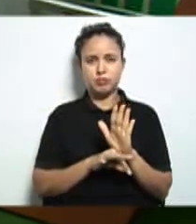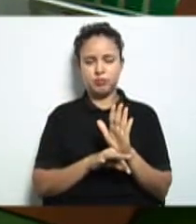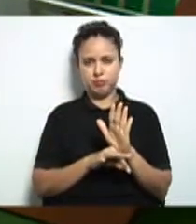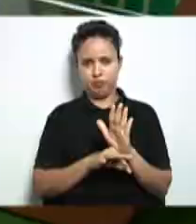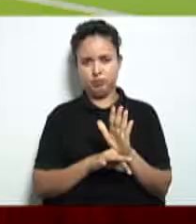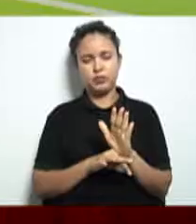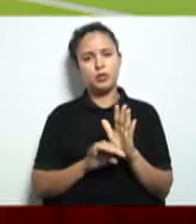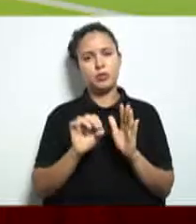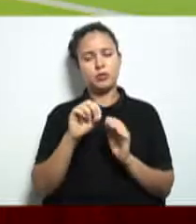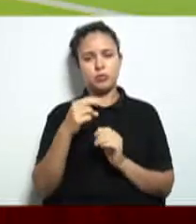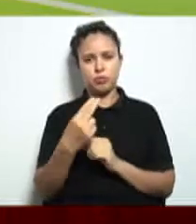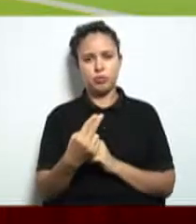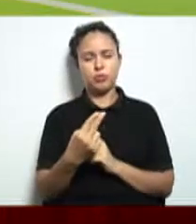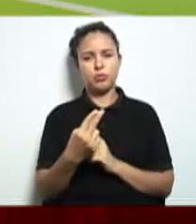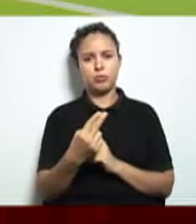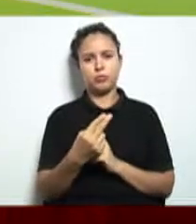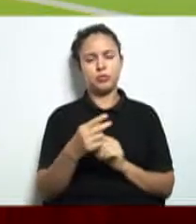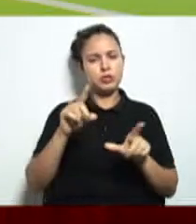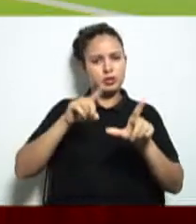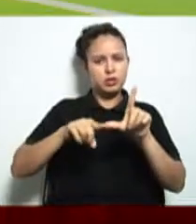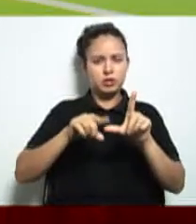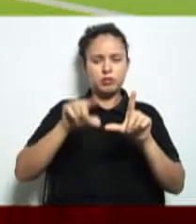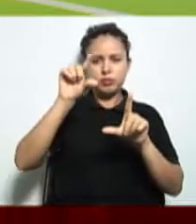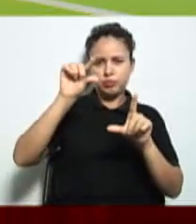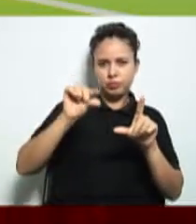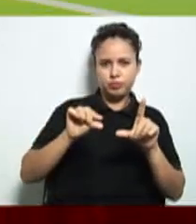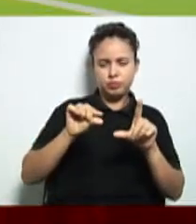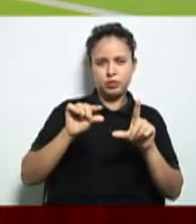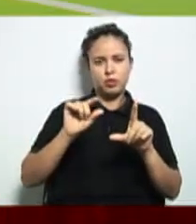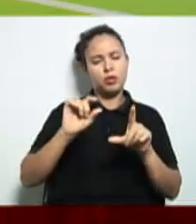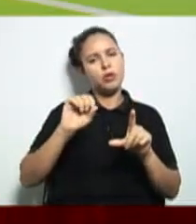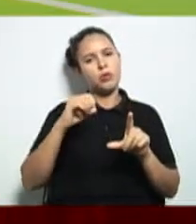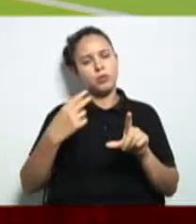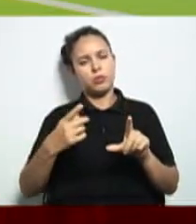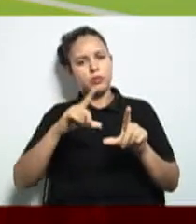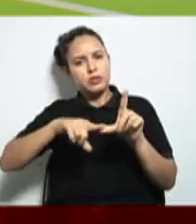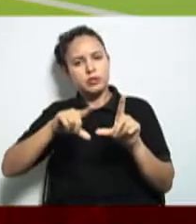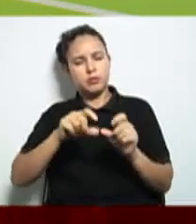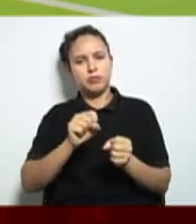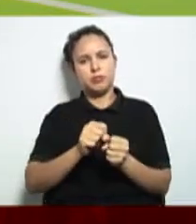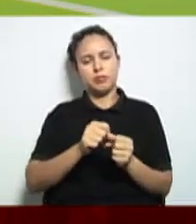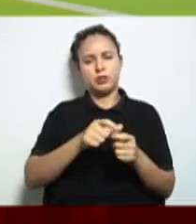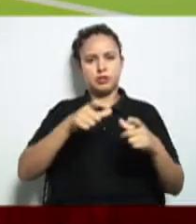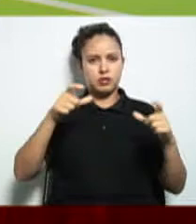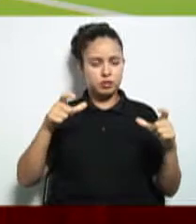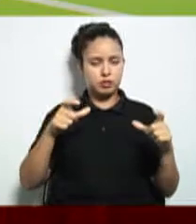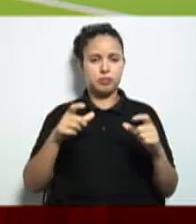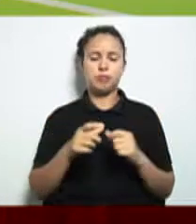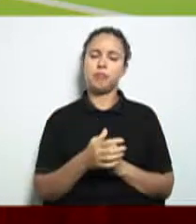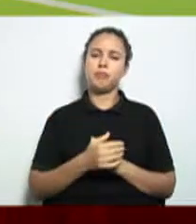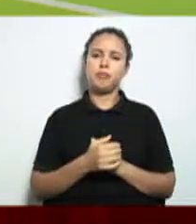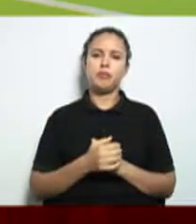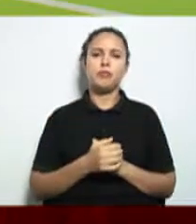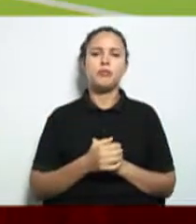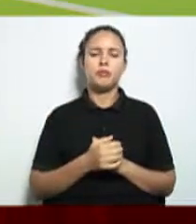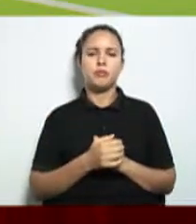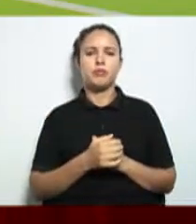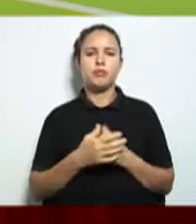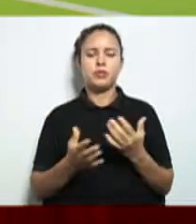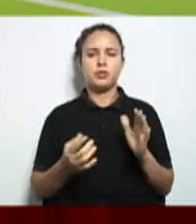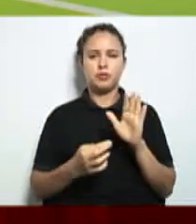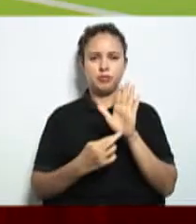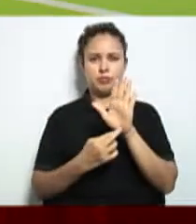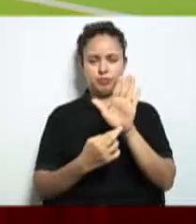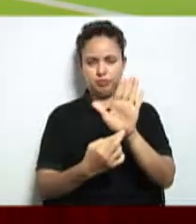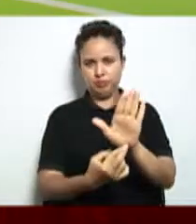Ou se ele tivesse colocado com a letra muito pequena ou com a letra grande demais, não ia caber. Né? Como é que... Você viu que a